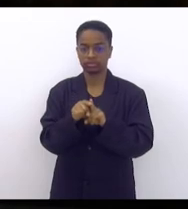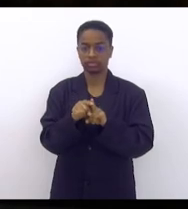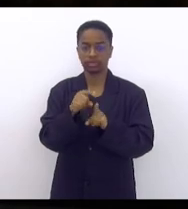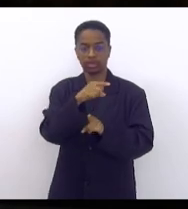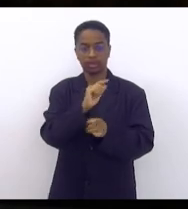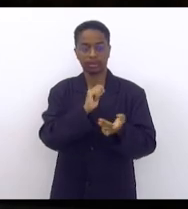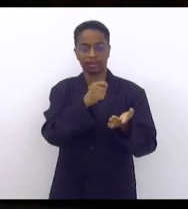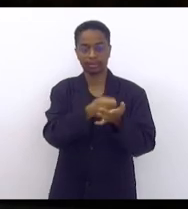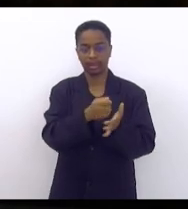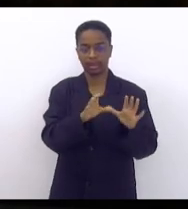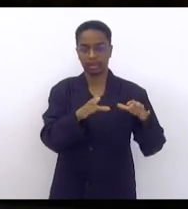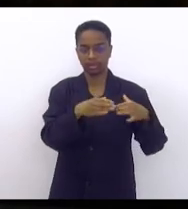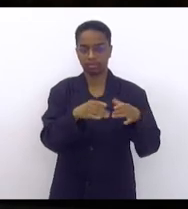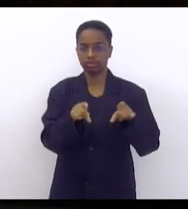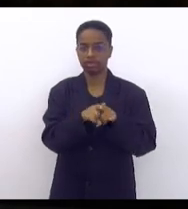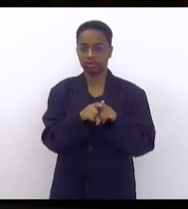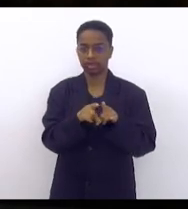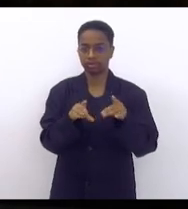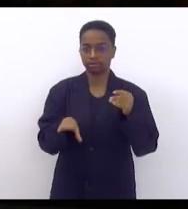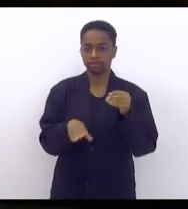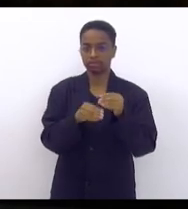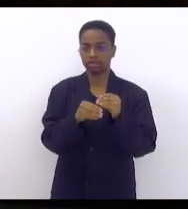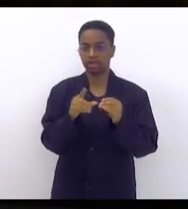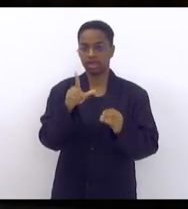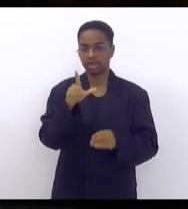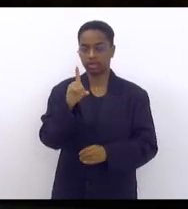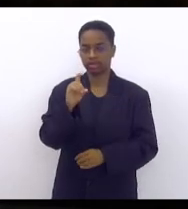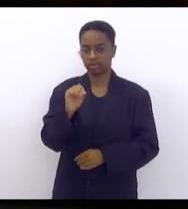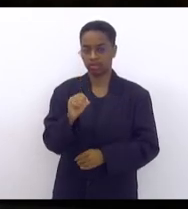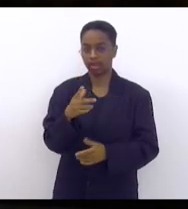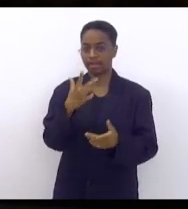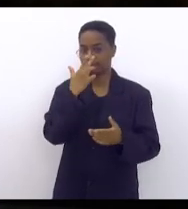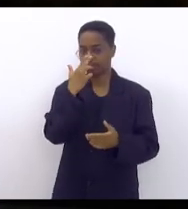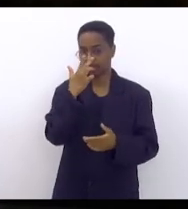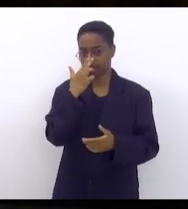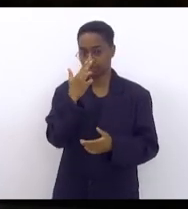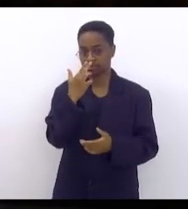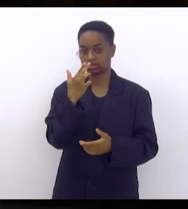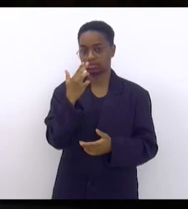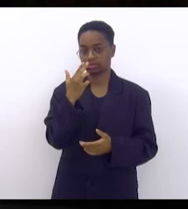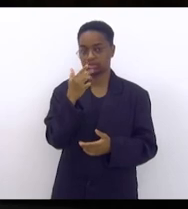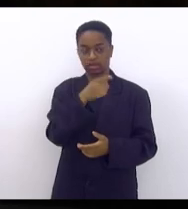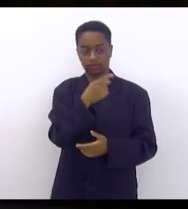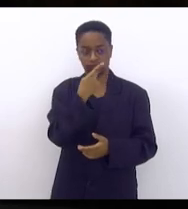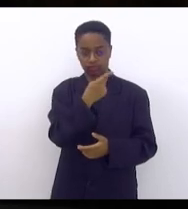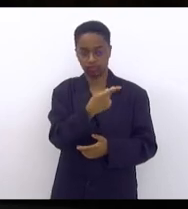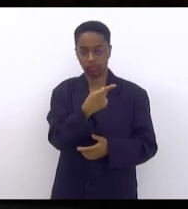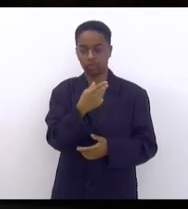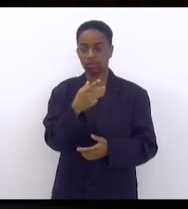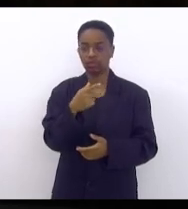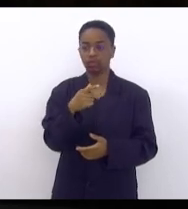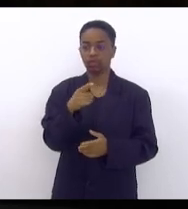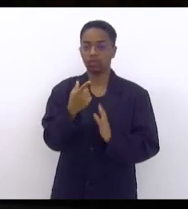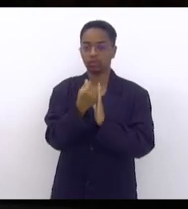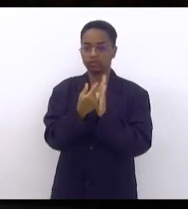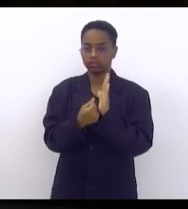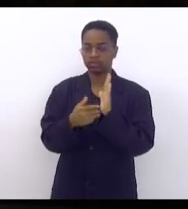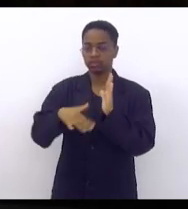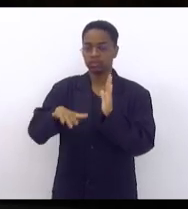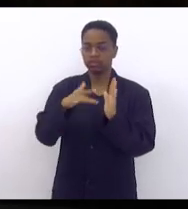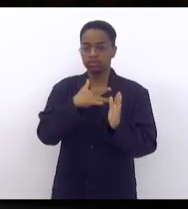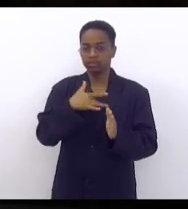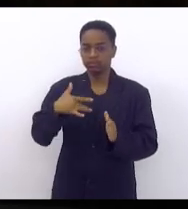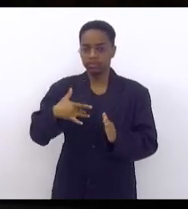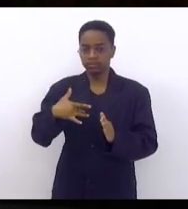está na LDO. Parece, pelo que eu vi aqui do Mário, que o orçamento da saúde que chega na